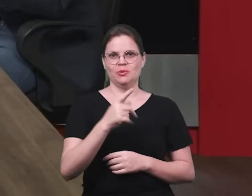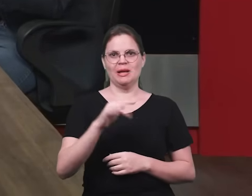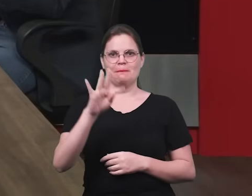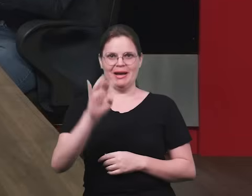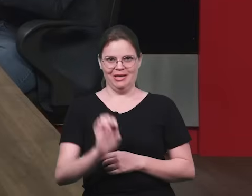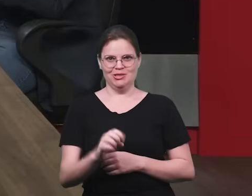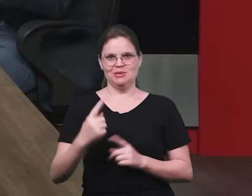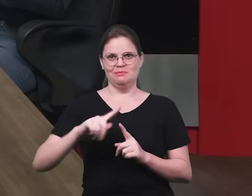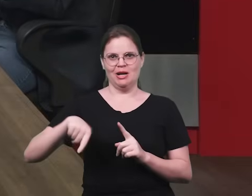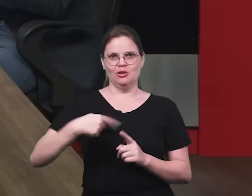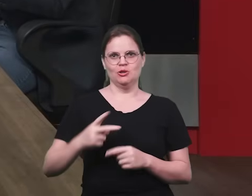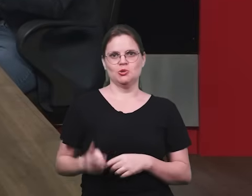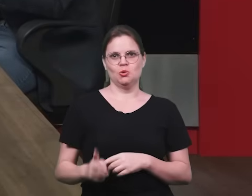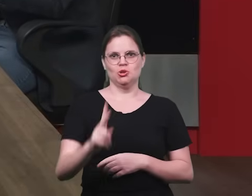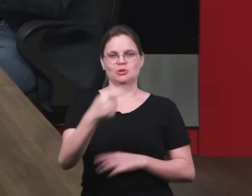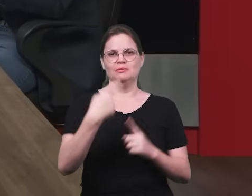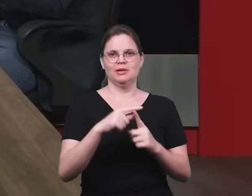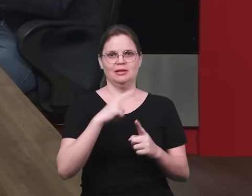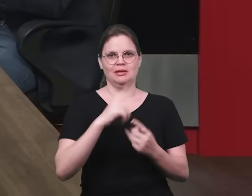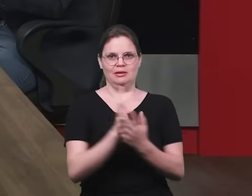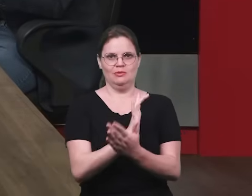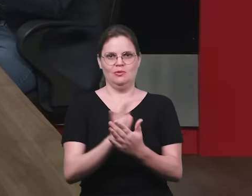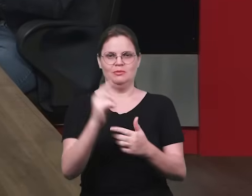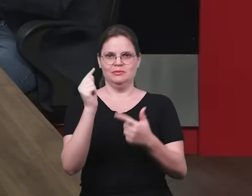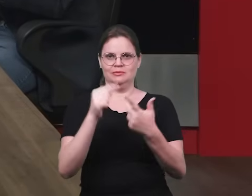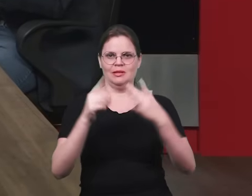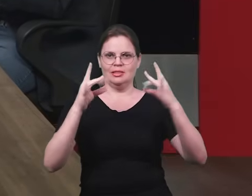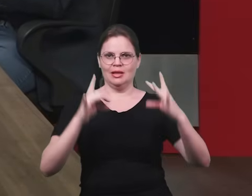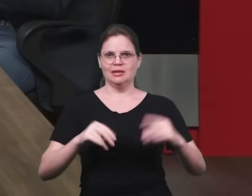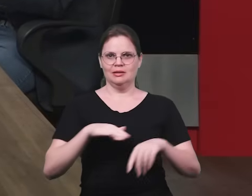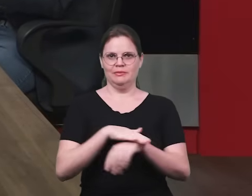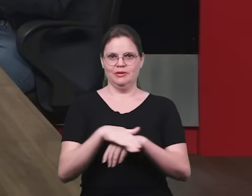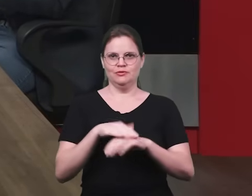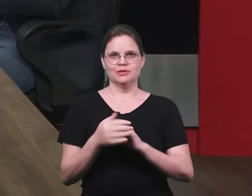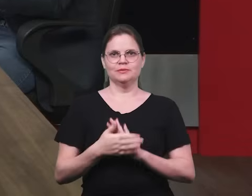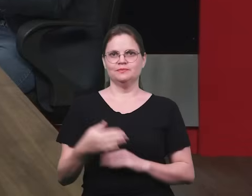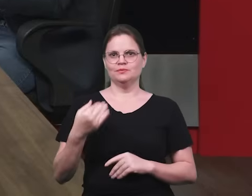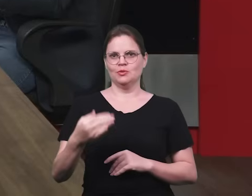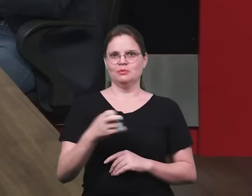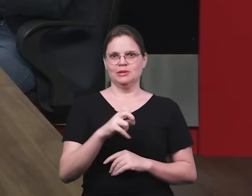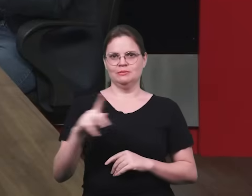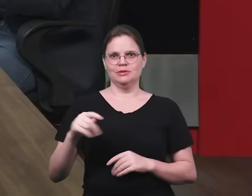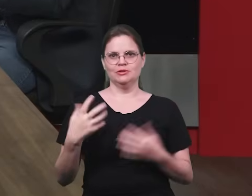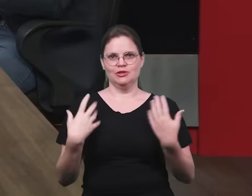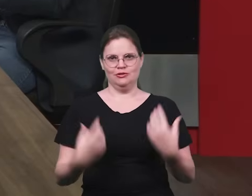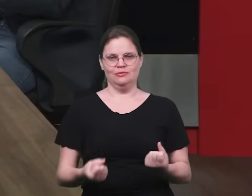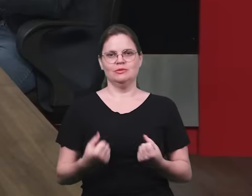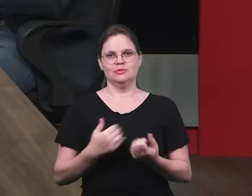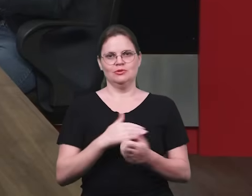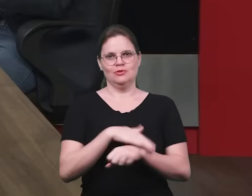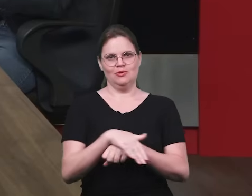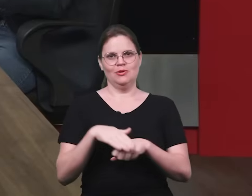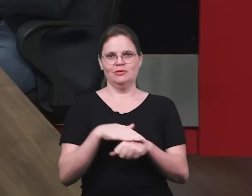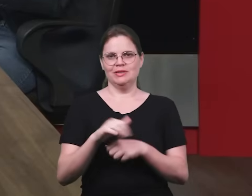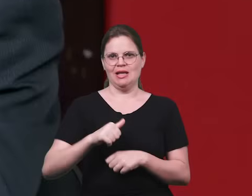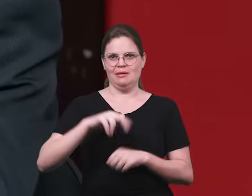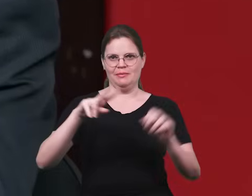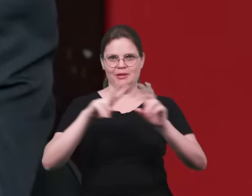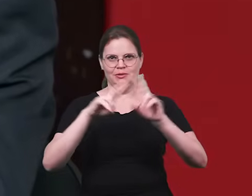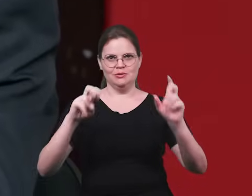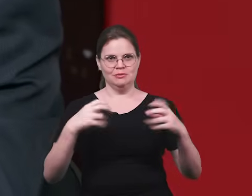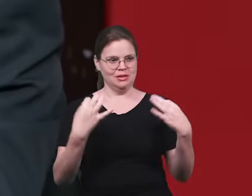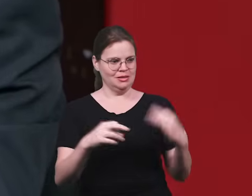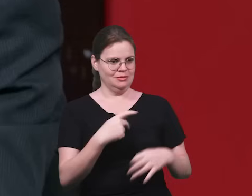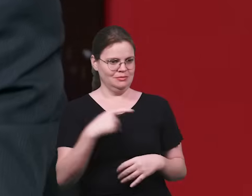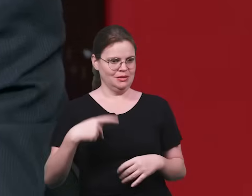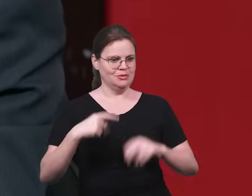aqui discutindo. Tem muita coisa para a gente falar ainda do quinto dia. E no nosso próximo episódio nós vamos conversar um pouco mais sobre isso. Tá certo? Pastor Eduardo